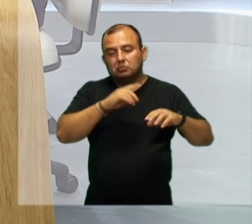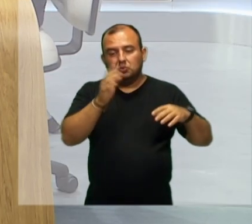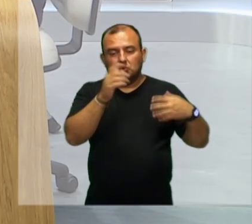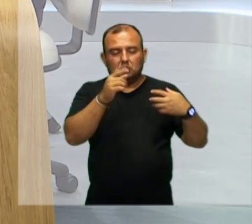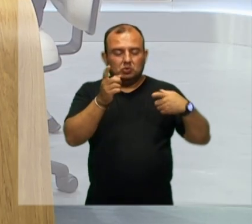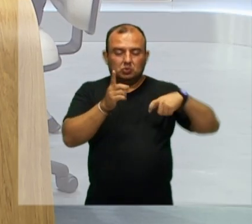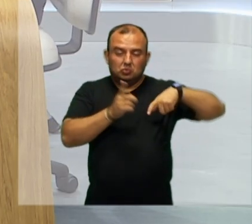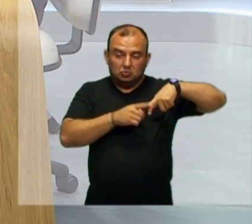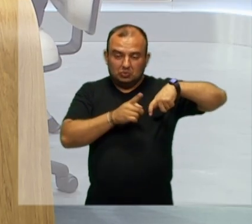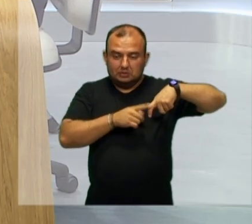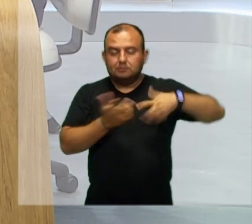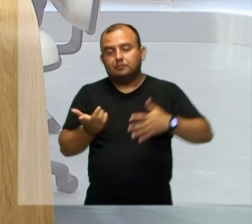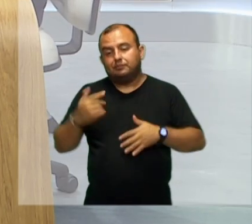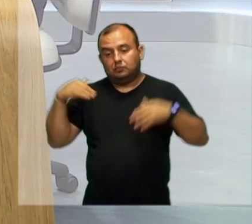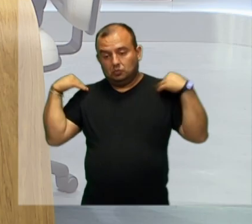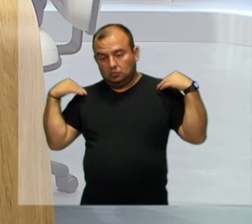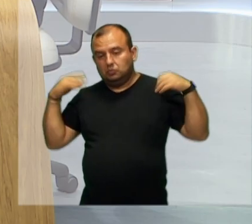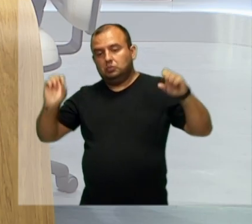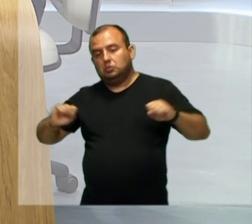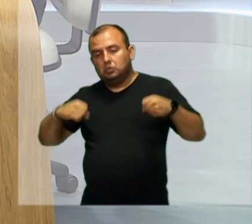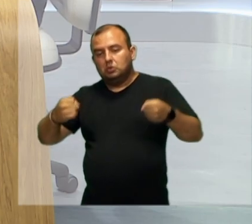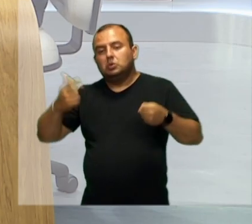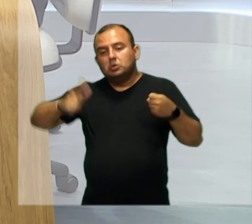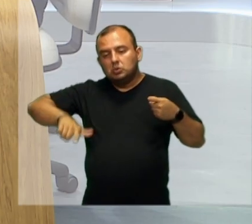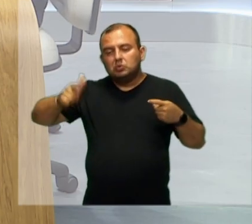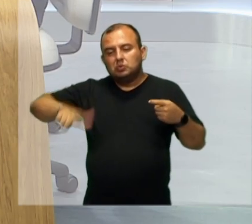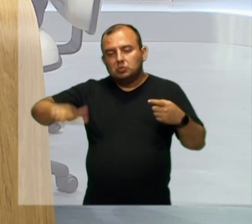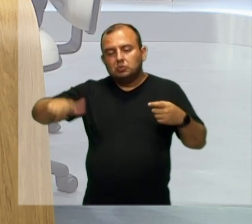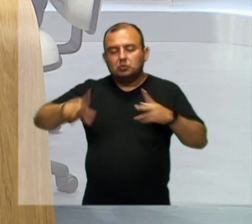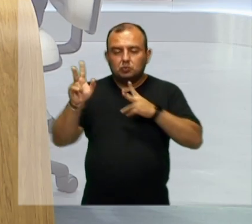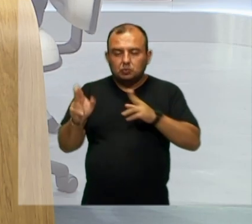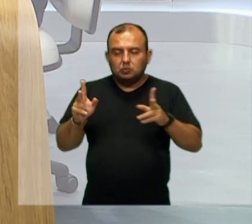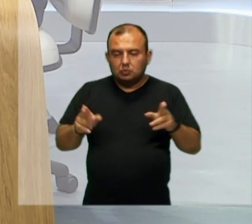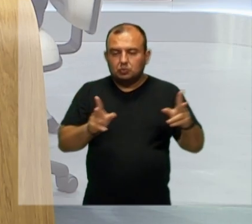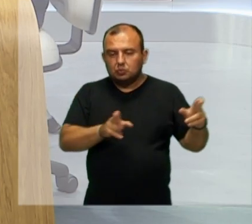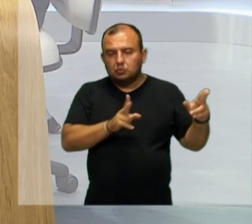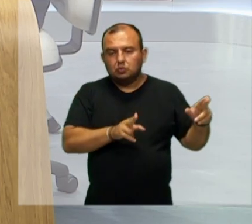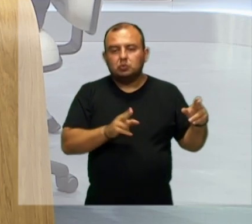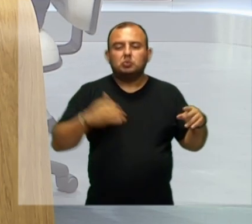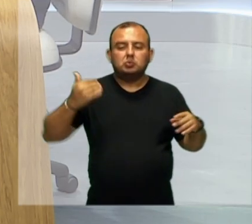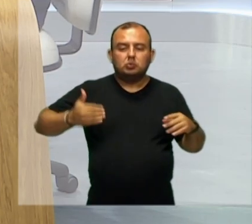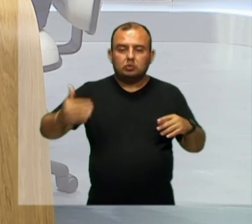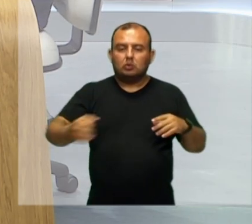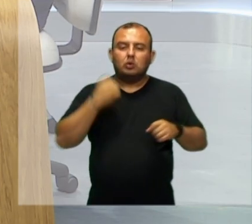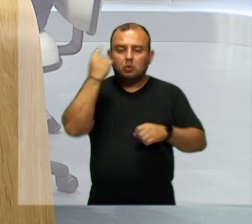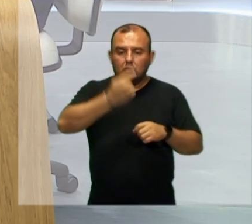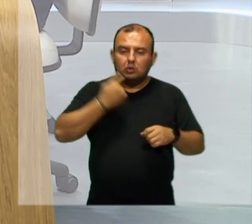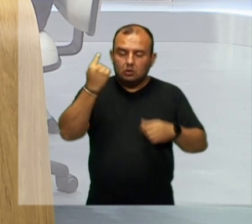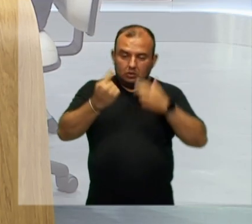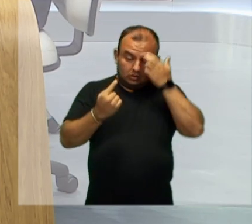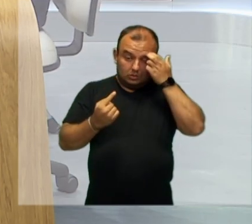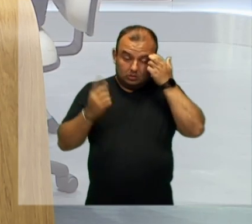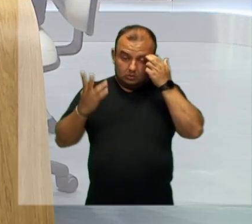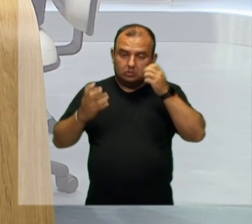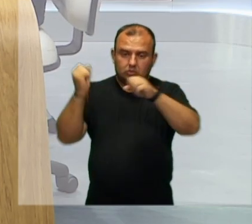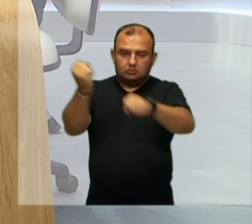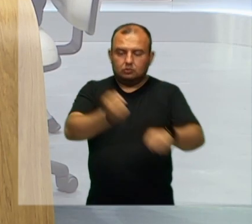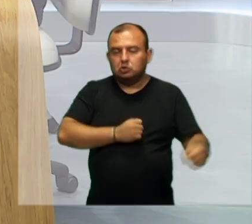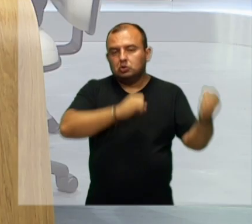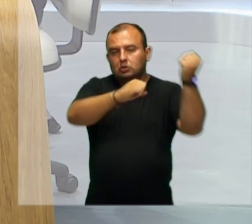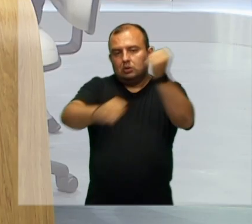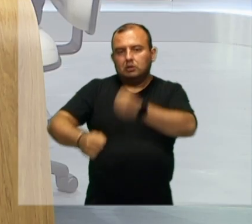diferente, porque apesar de ter um esforço repetitivo e constante durante, por exemplo, 1 hora, já cheguei a ficar remando